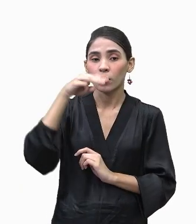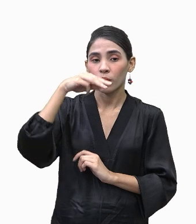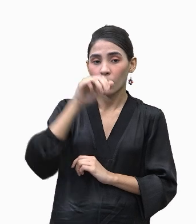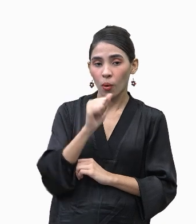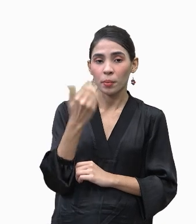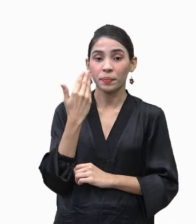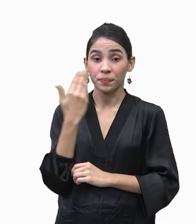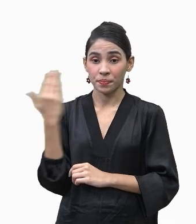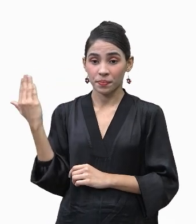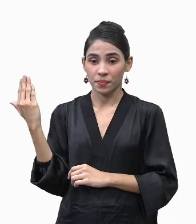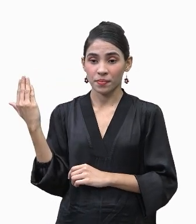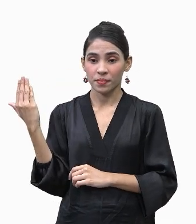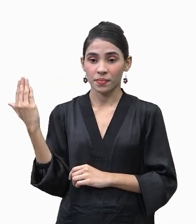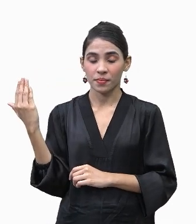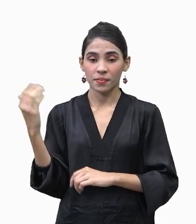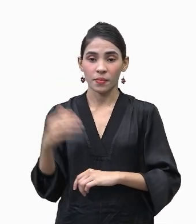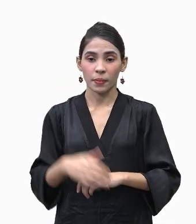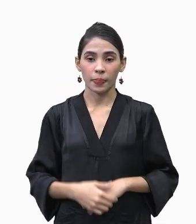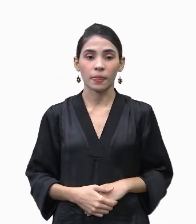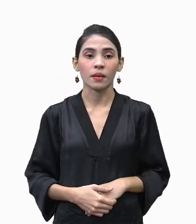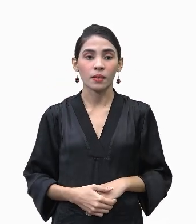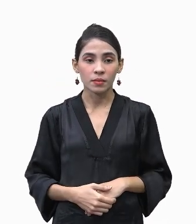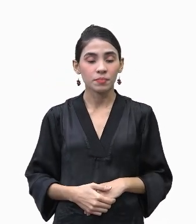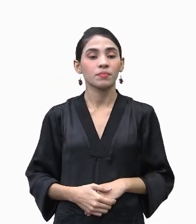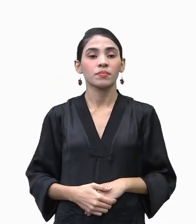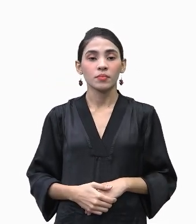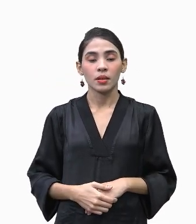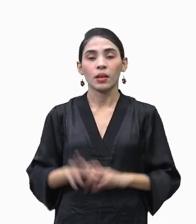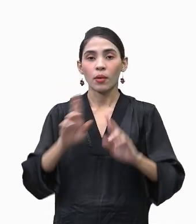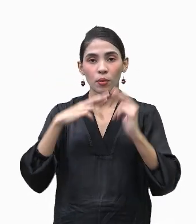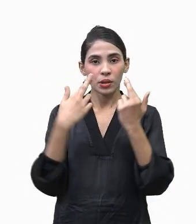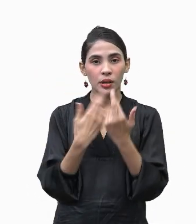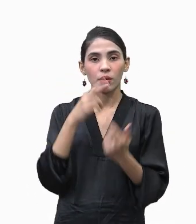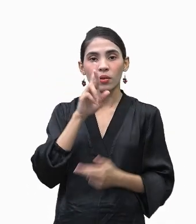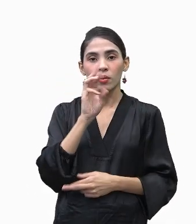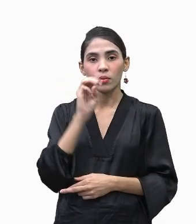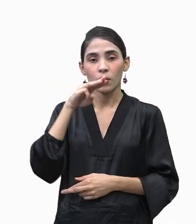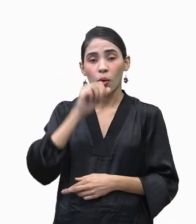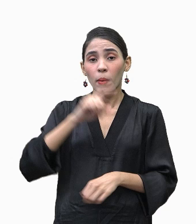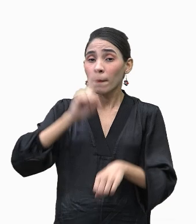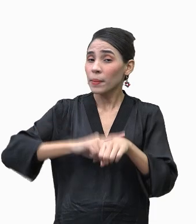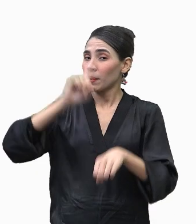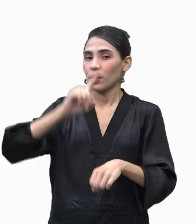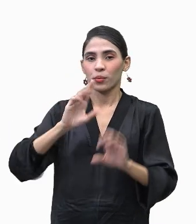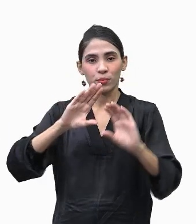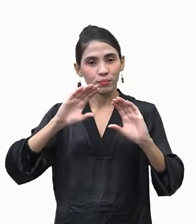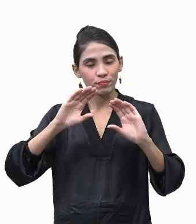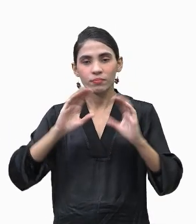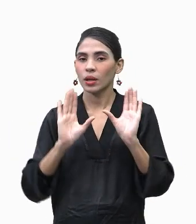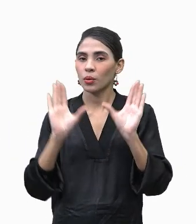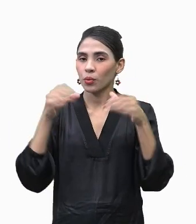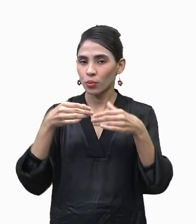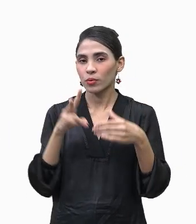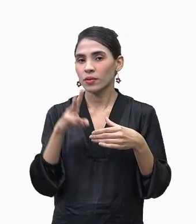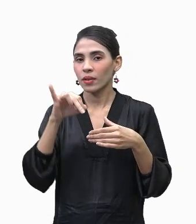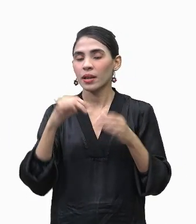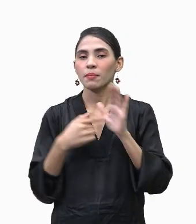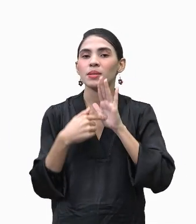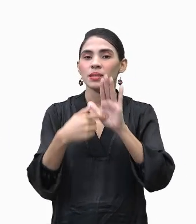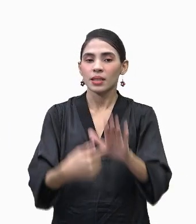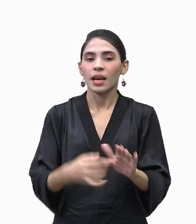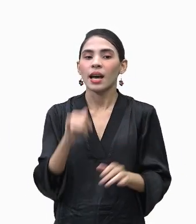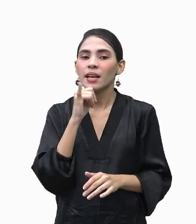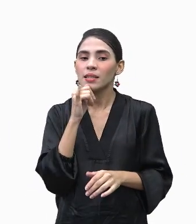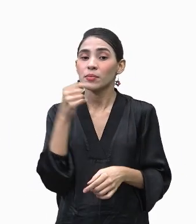aí na nossa cartela. O Clube de Roma, ele foi o primeiro grupo aí que trouxe essa questão aí, né,